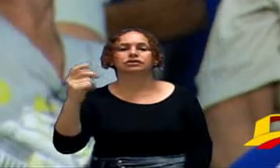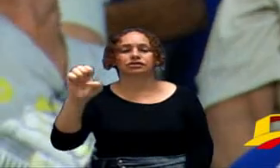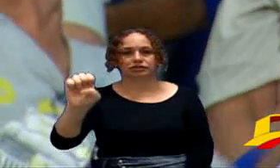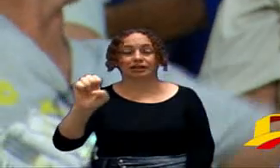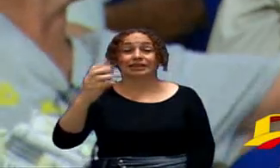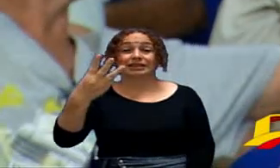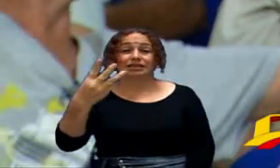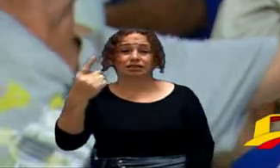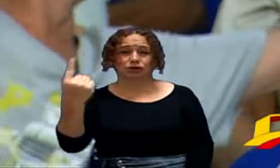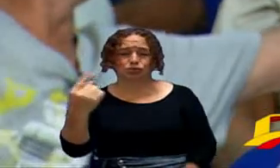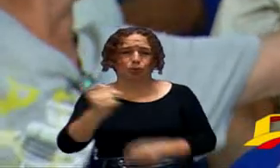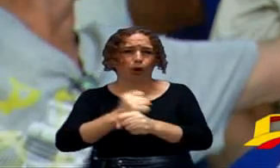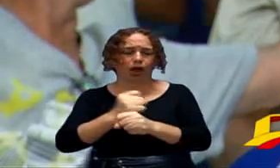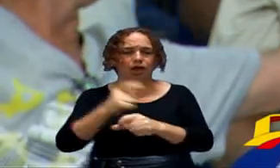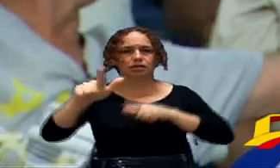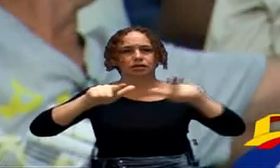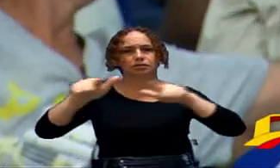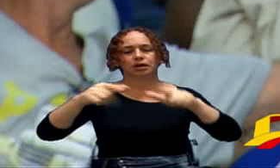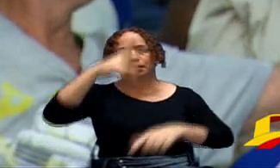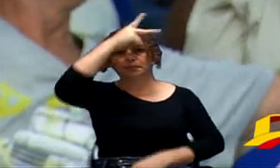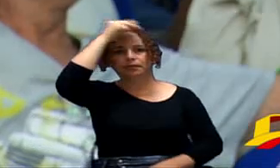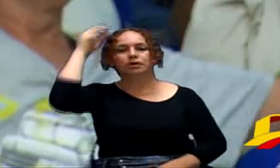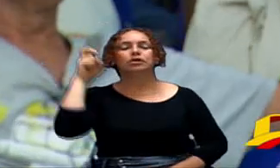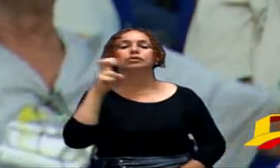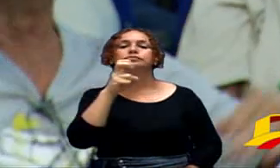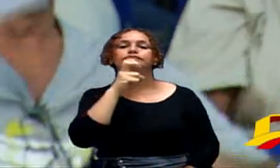de Sorocaba, fui